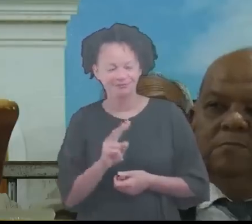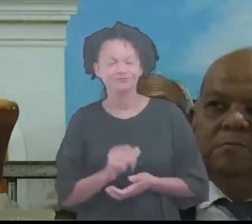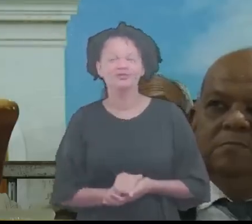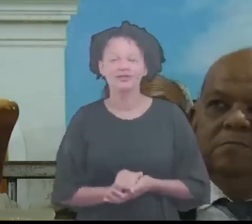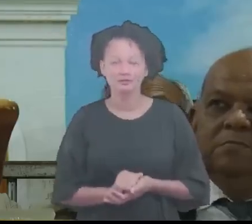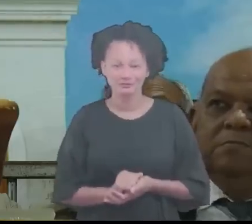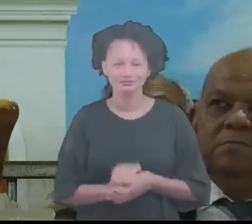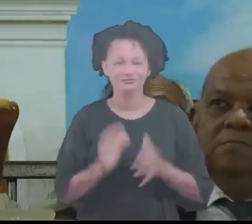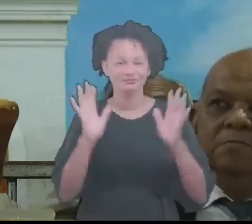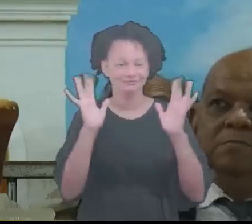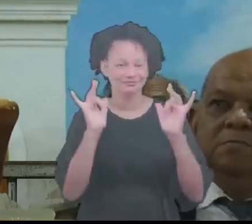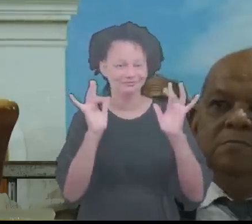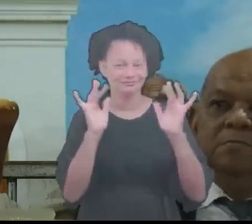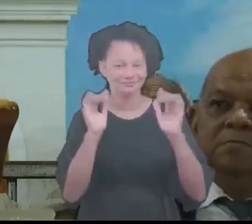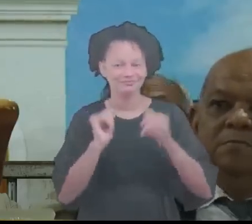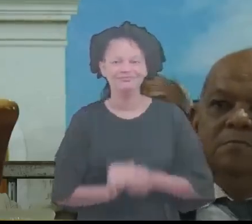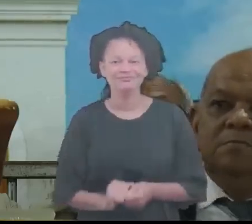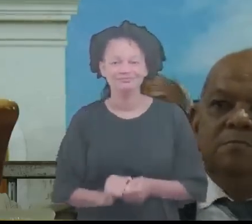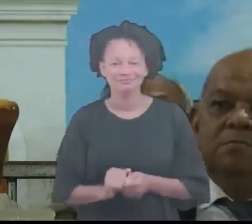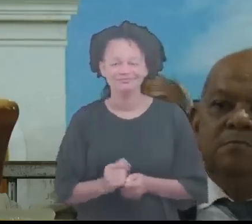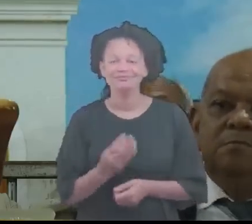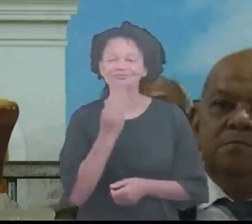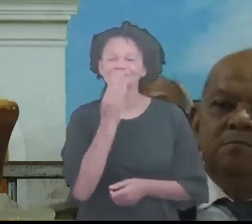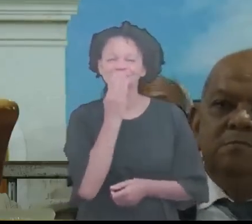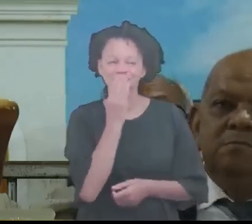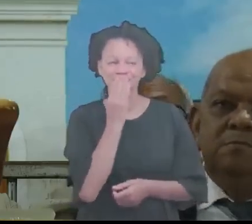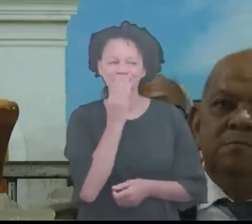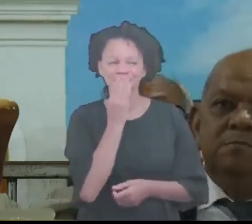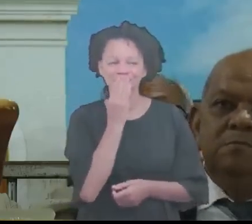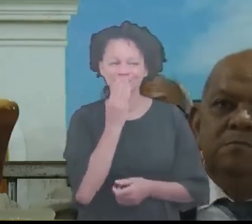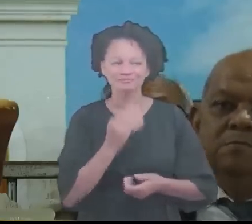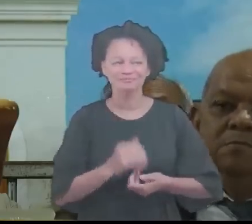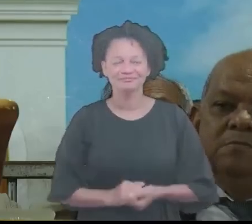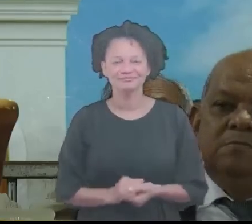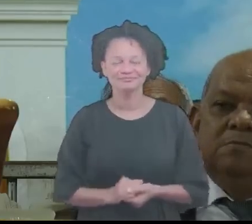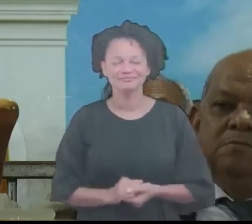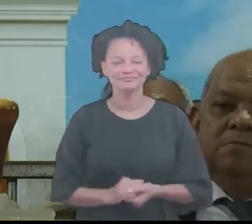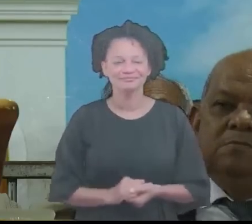mudos? Pode ser, se for dois doidos, pode ser.